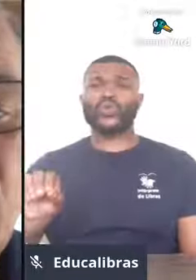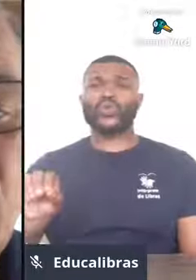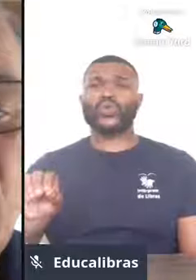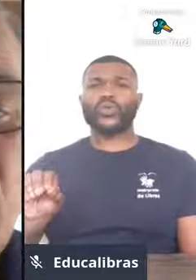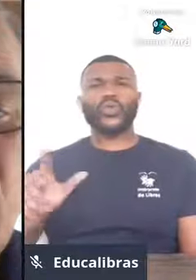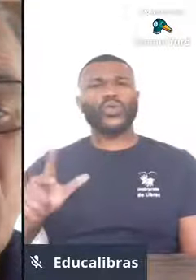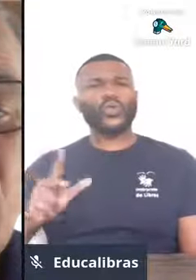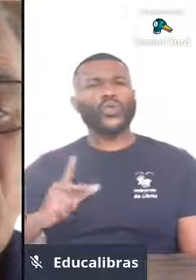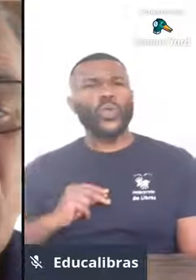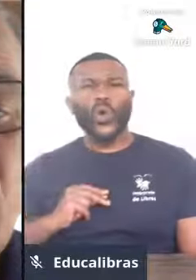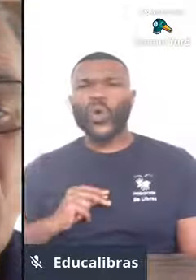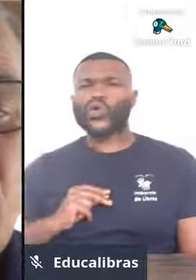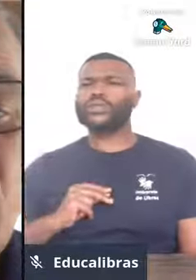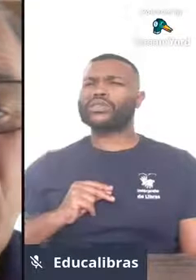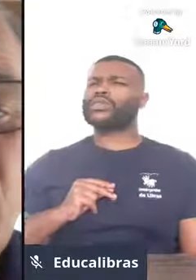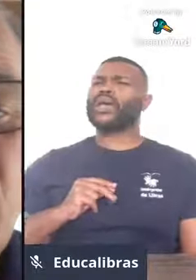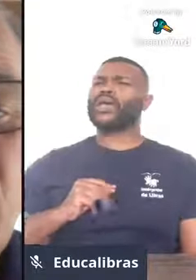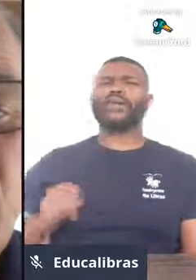nossa, foi eu,